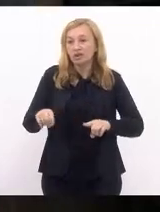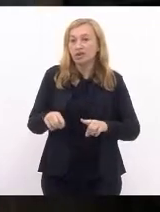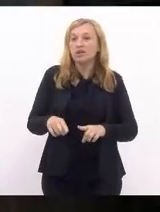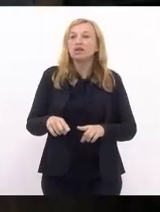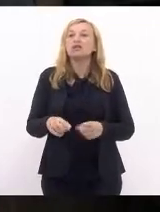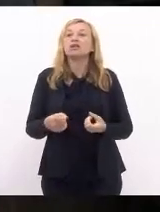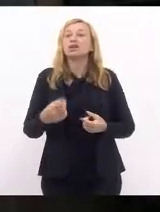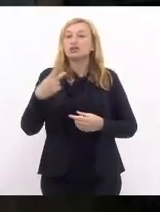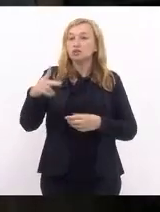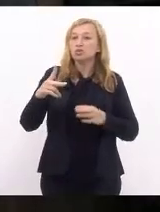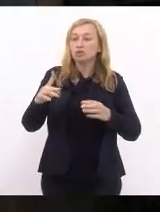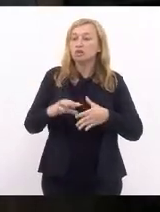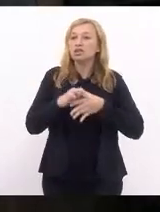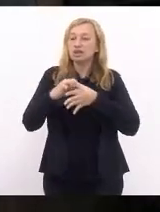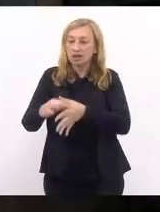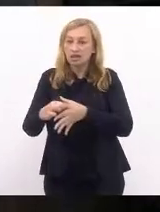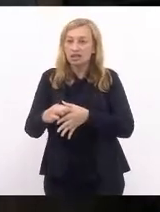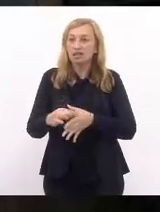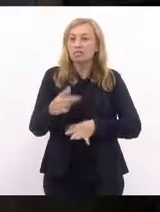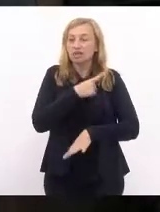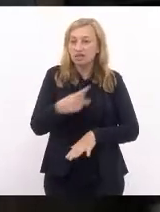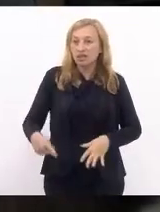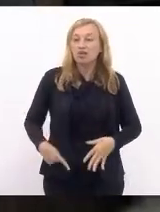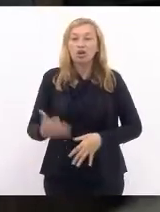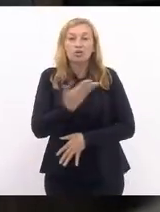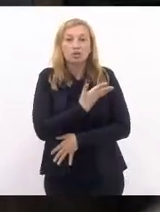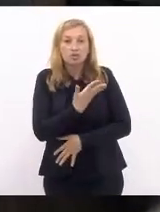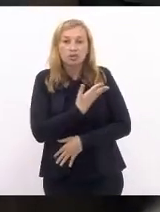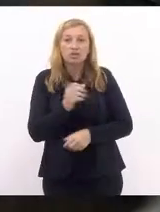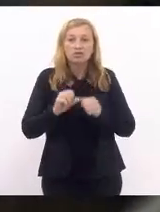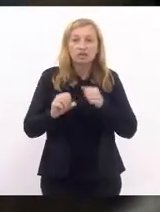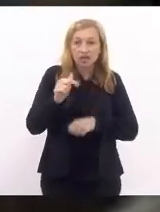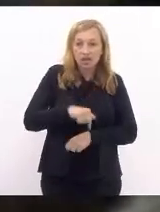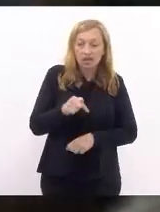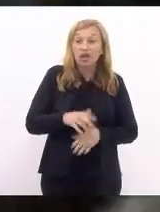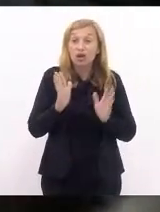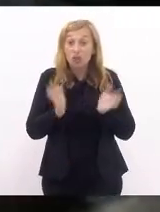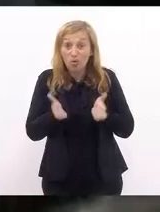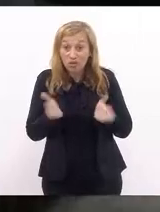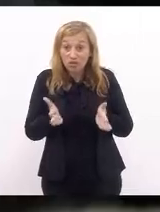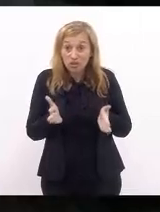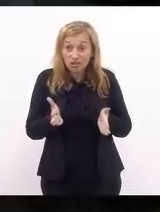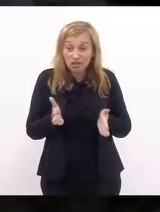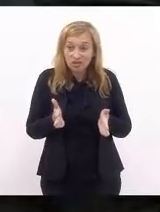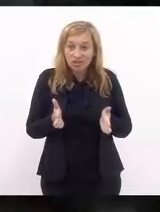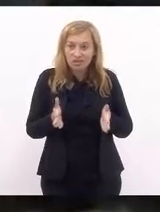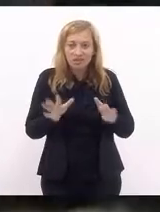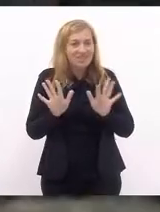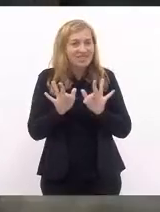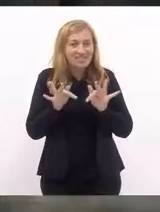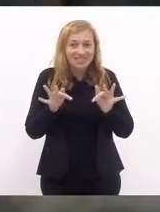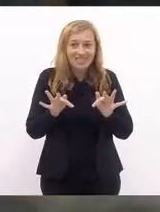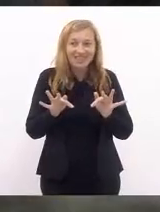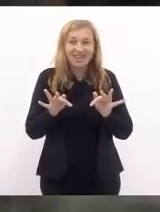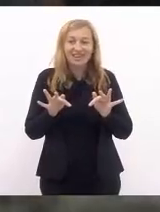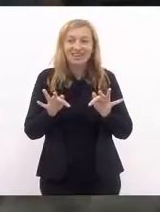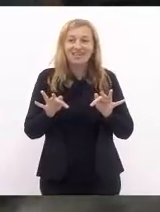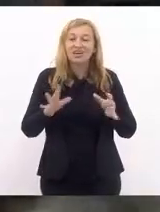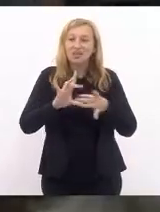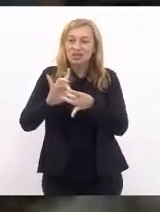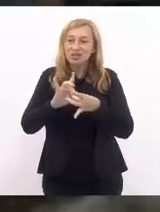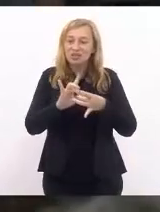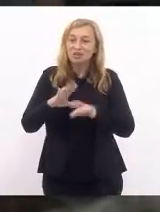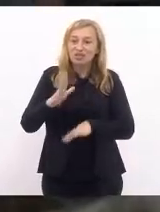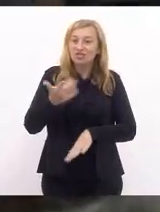liderança a sua presidência aos amigos que fizemos aqui e hoje de forma muito simbólico a sacada se